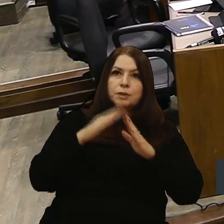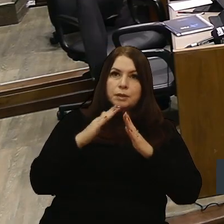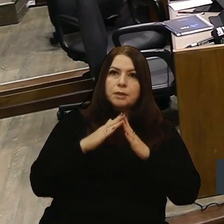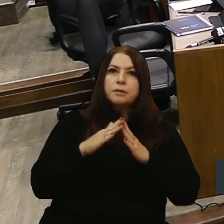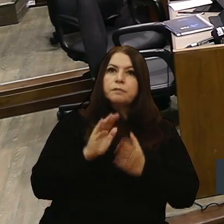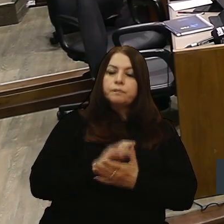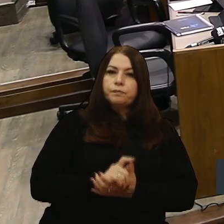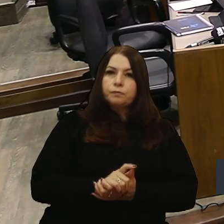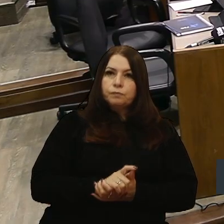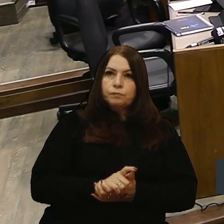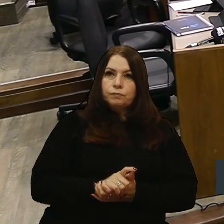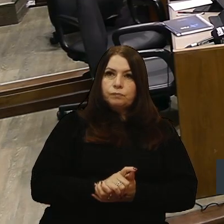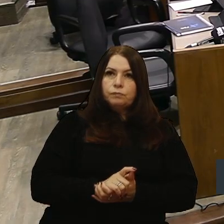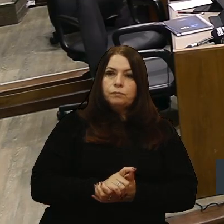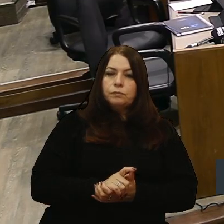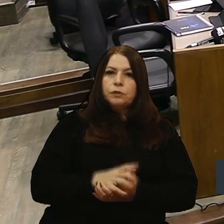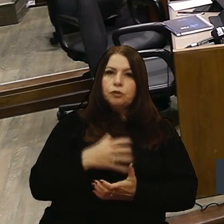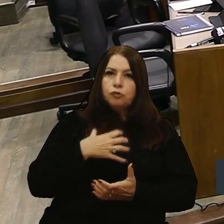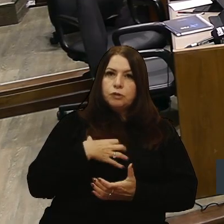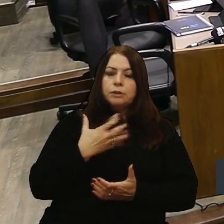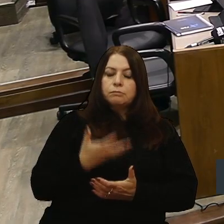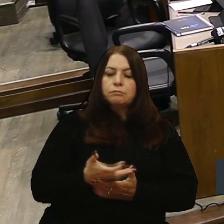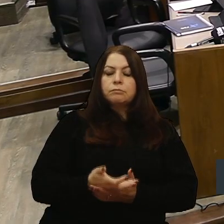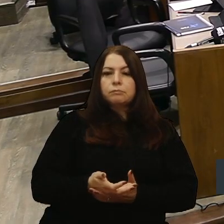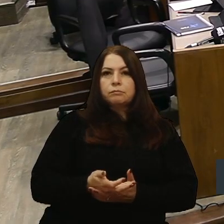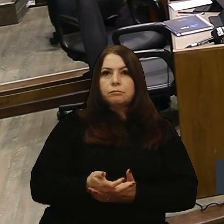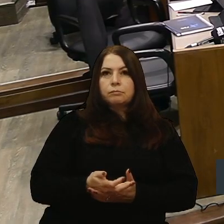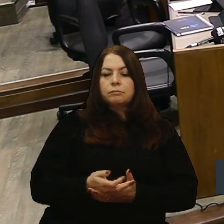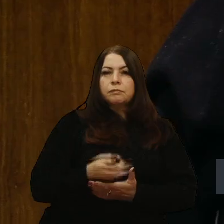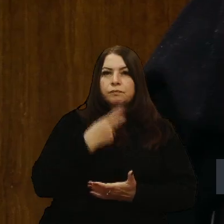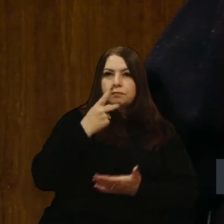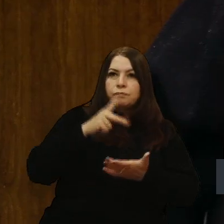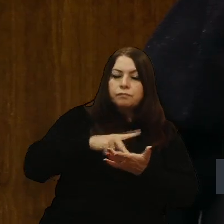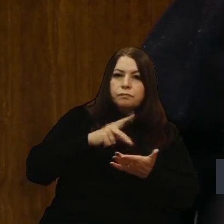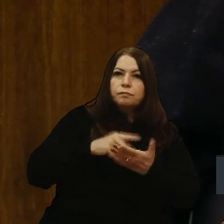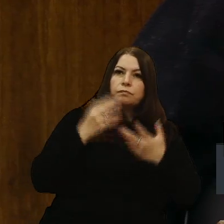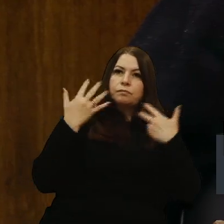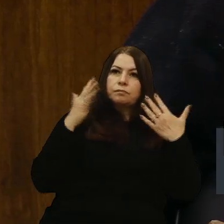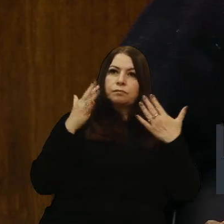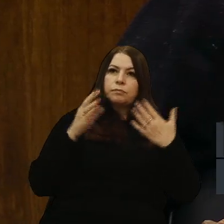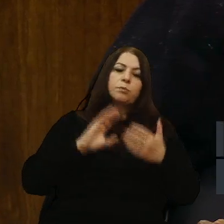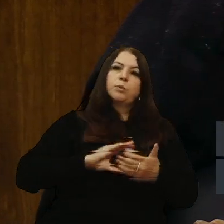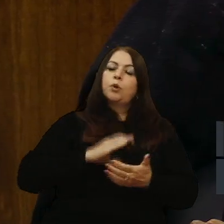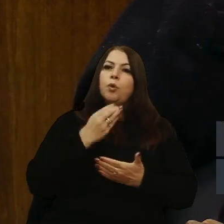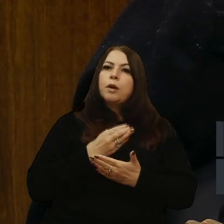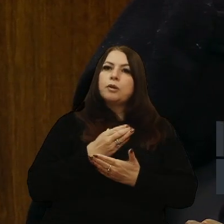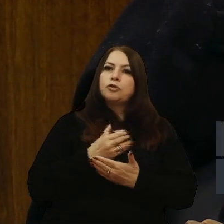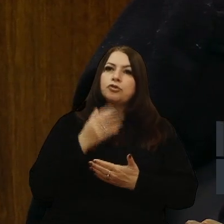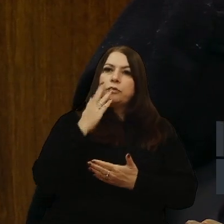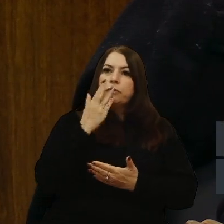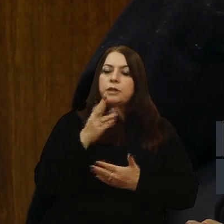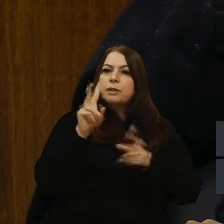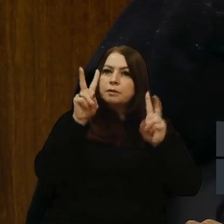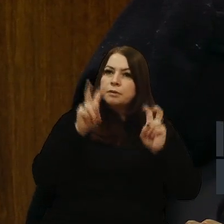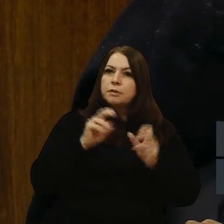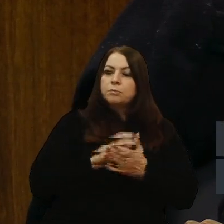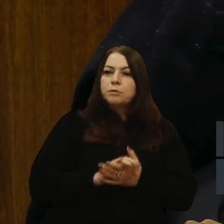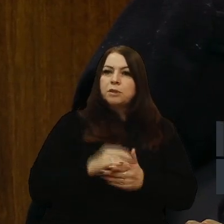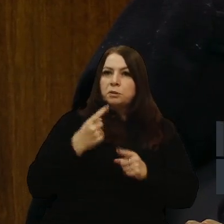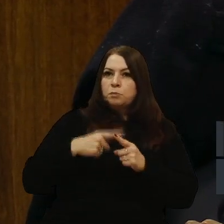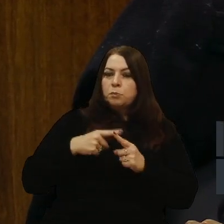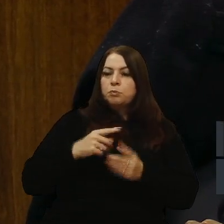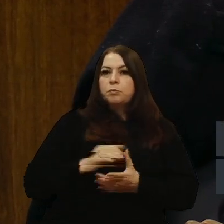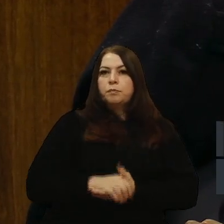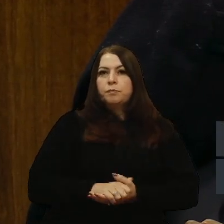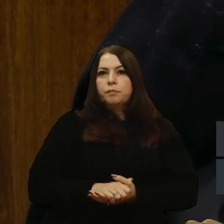eu queria, de forma muito assim sincera, lhe parabenizar pela coragem de enfrentar esses temas,